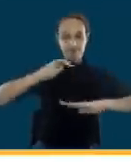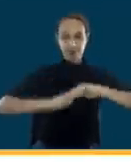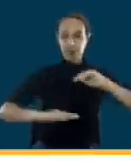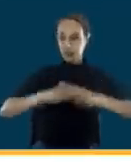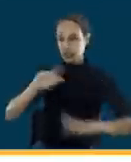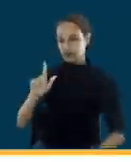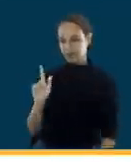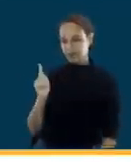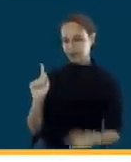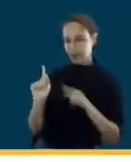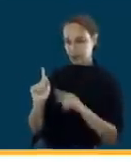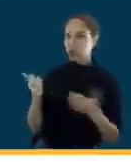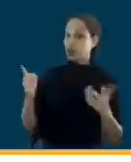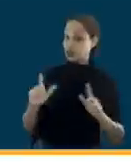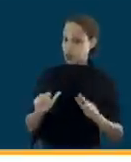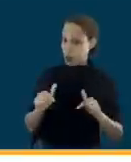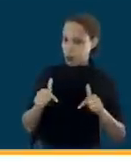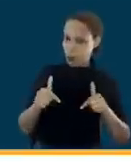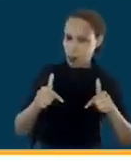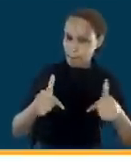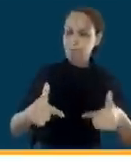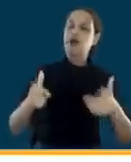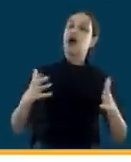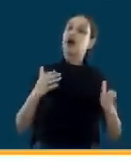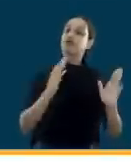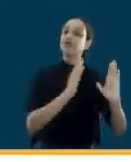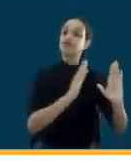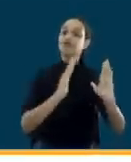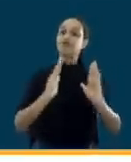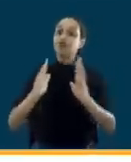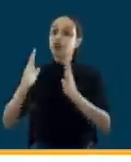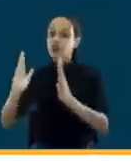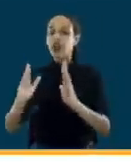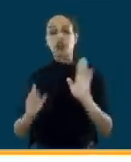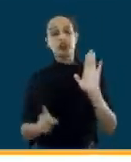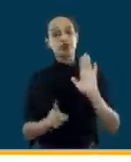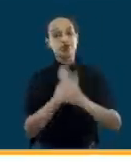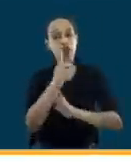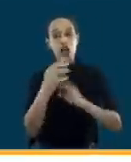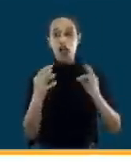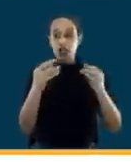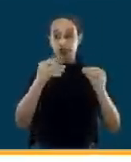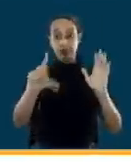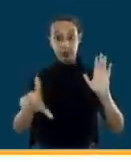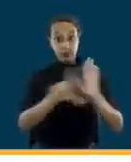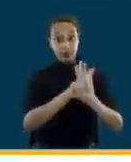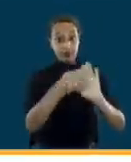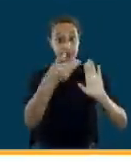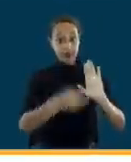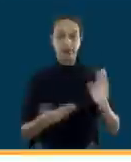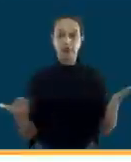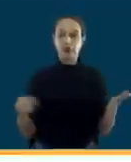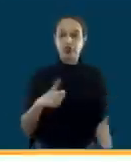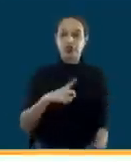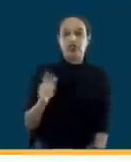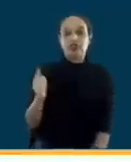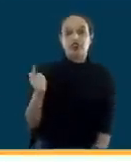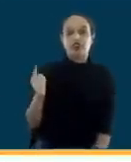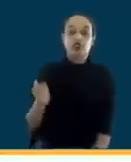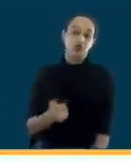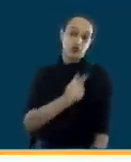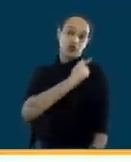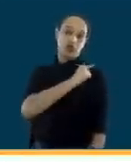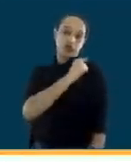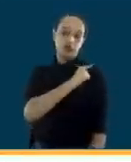elaboração, tramitação e mobilização da lei. Ministrando o módulo de hoje, teremos o gestor cultural e diretor